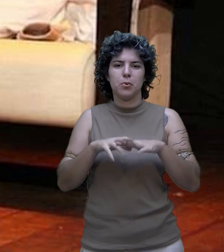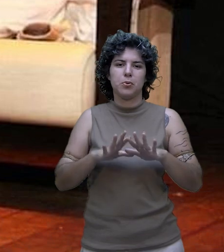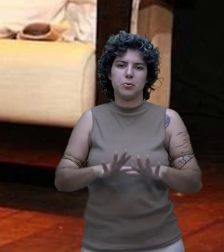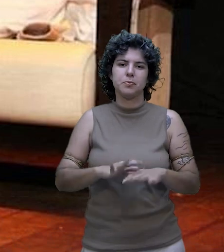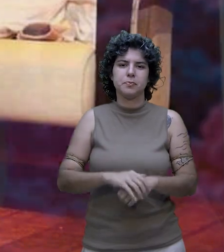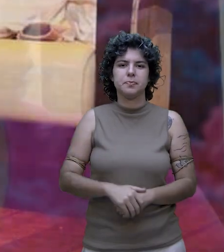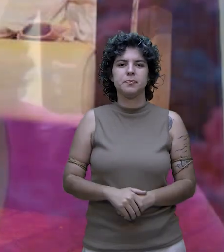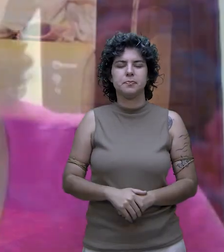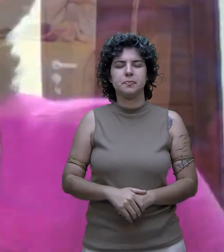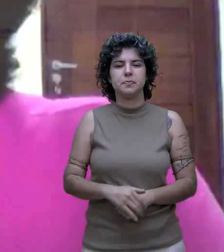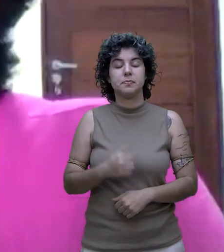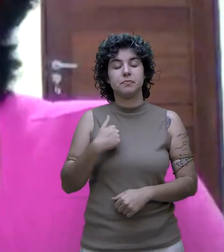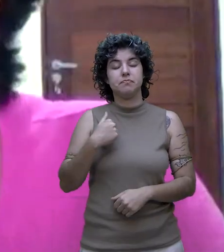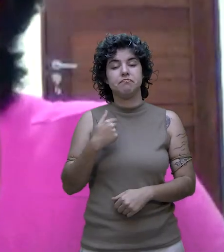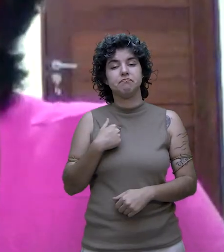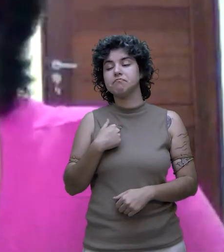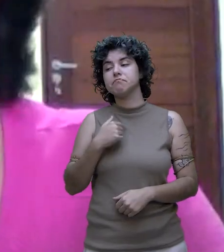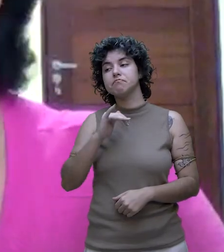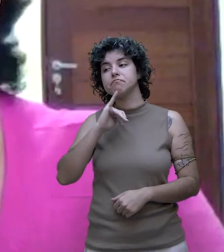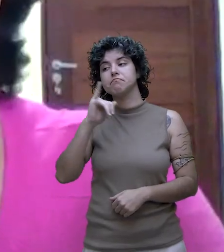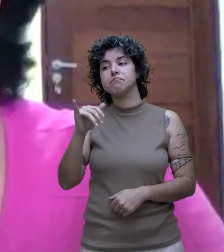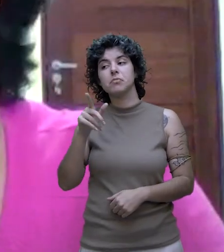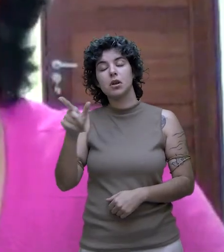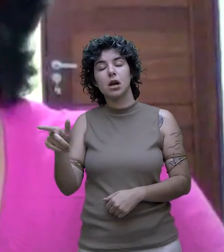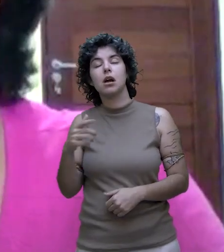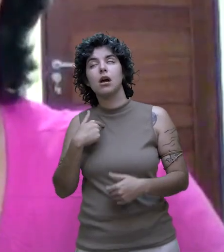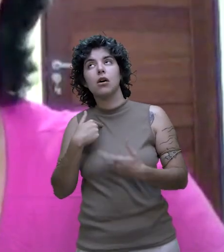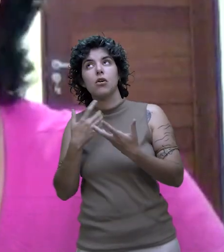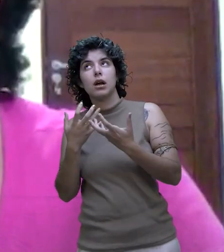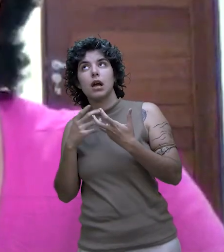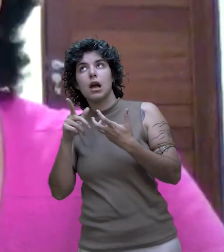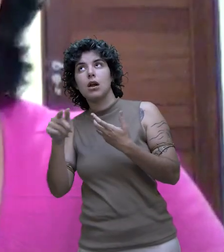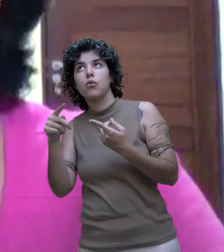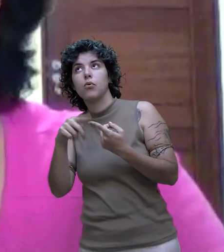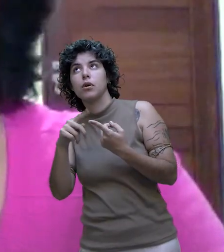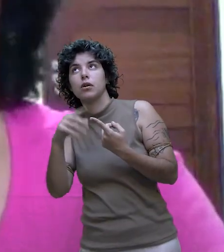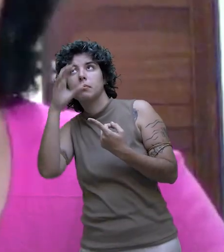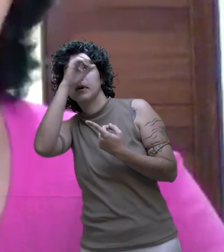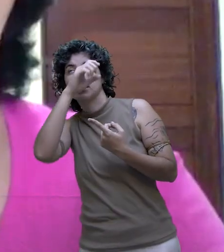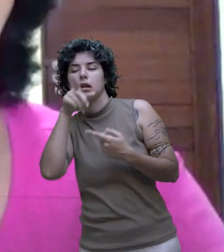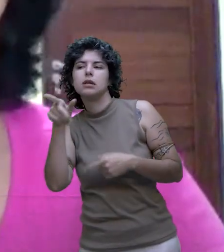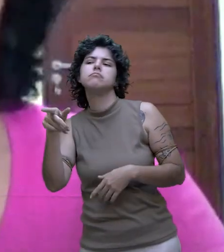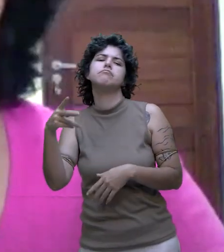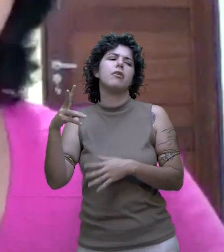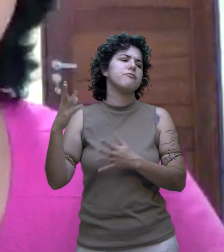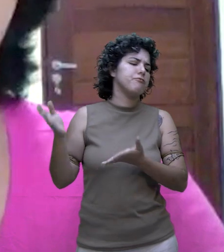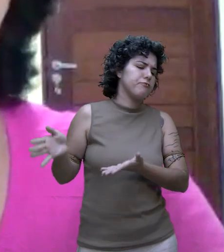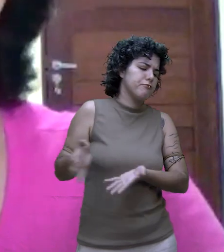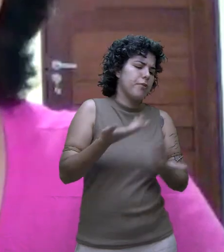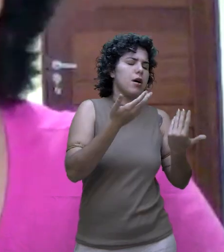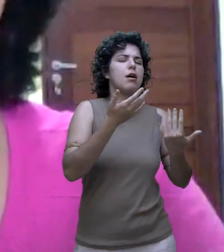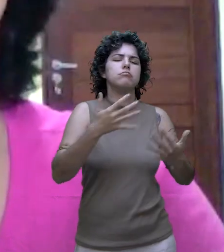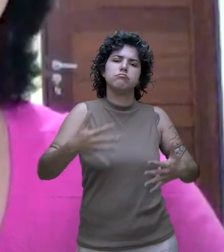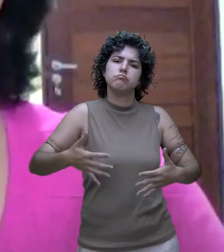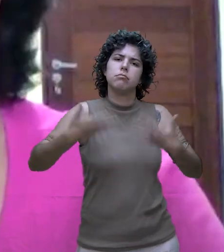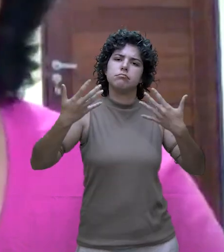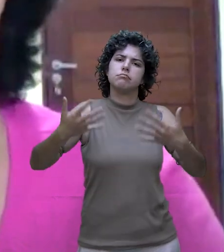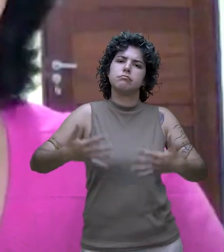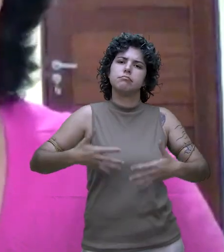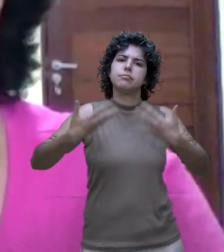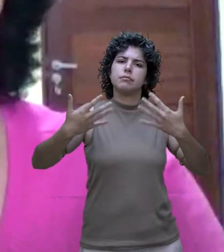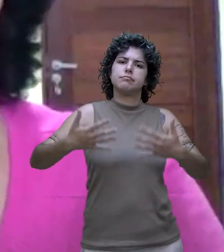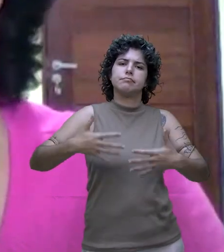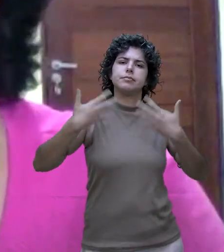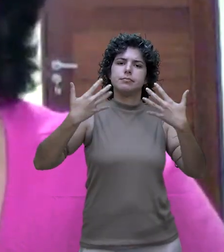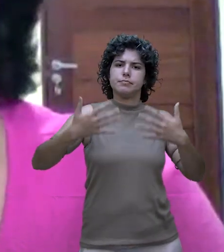dizendo a ele, eu queria aprender a fazer isso, e ele sempre dizia para mim, Patrícia, vai estudar, corre, vai atrás, vai fazer, e aí